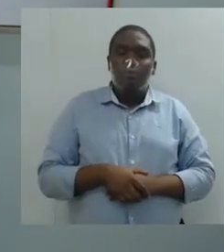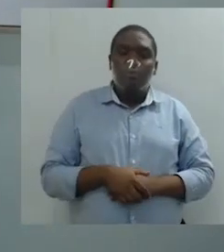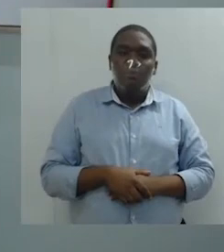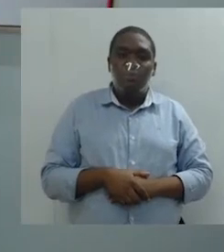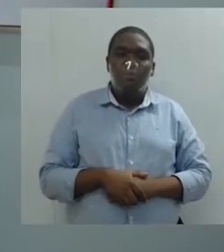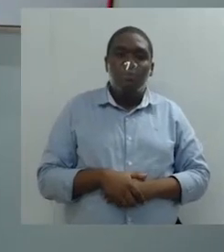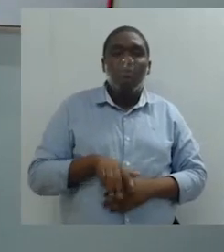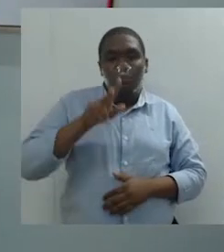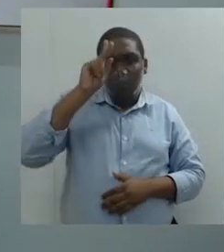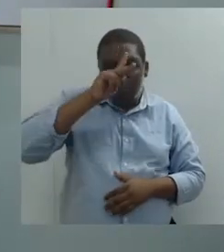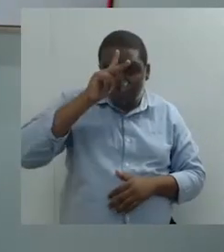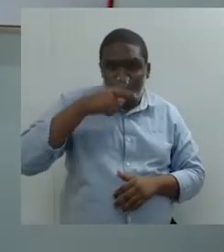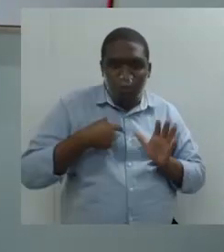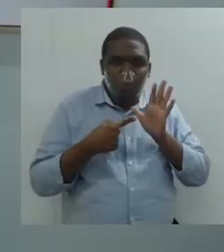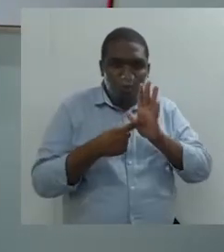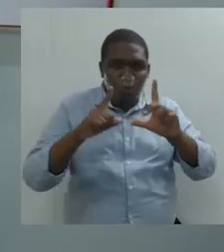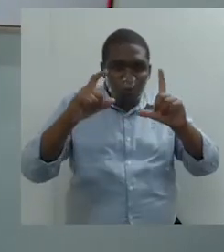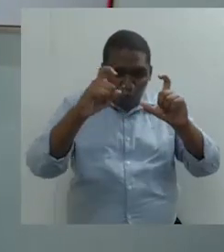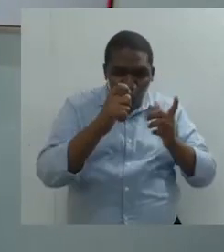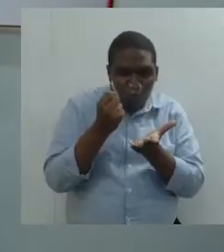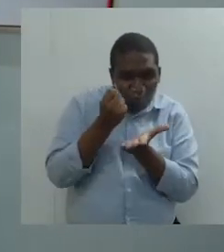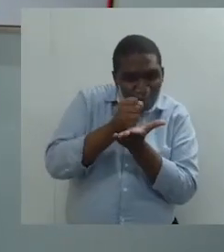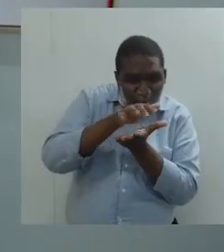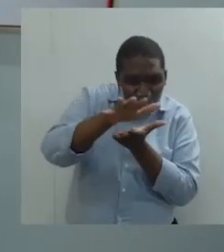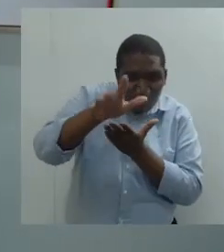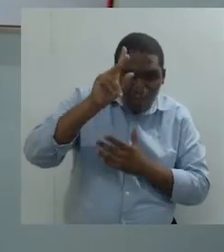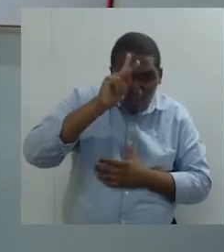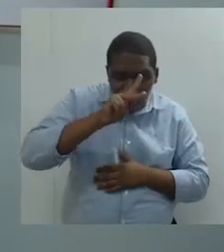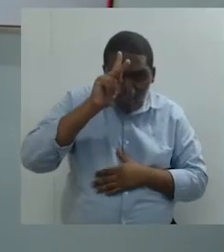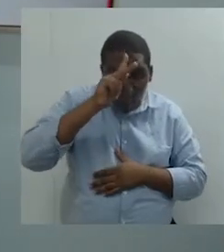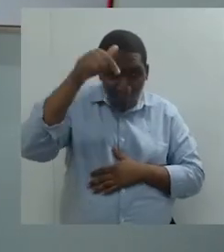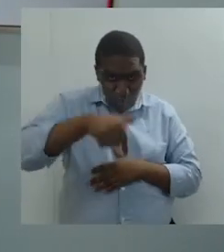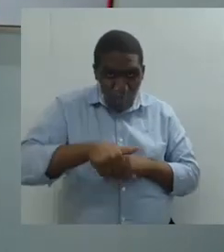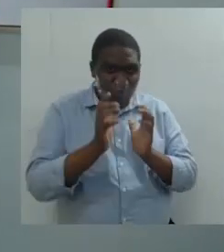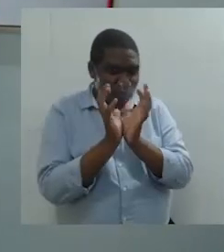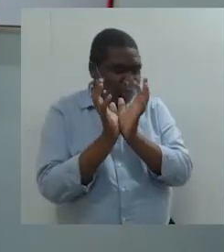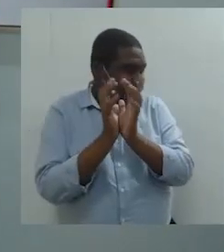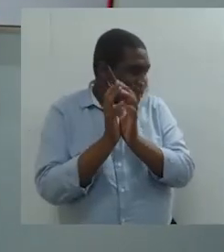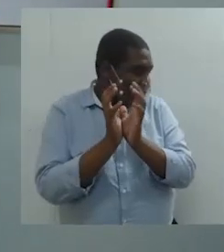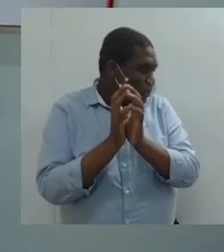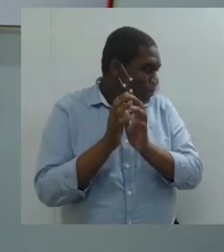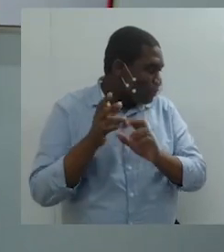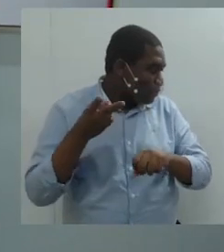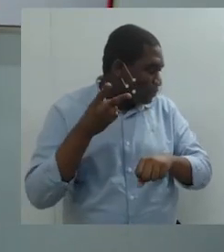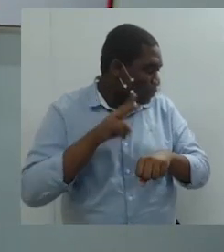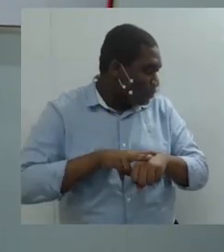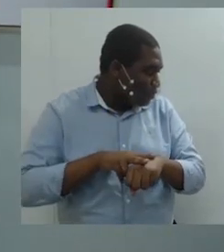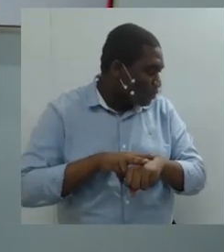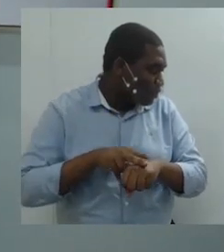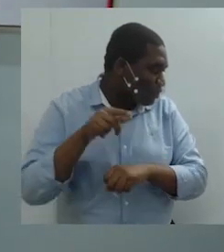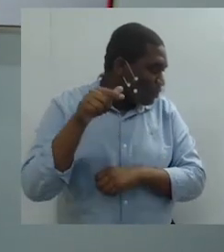Lembram que eu mostrei a foto do Marco Zero de Recife? Aqueles dois prédios